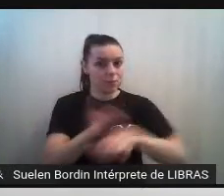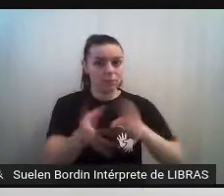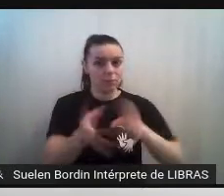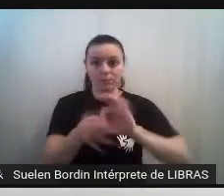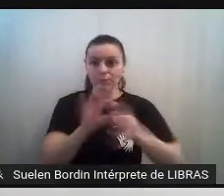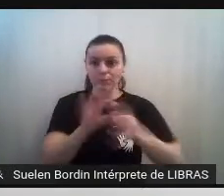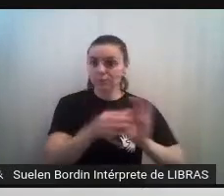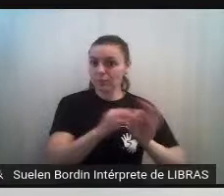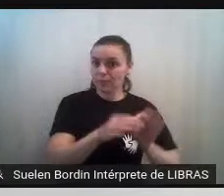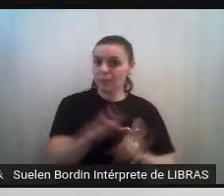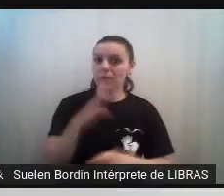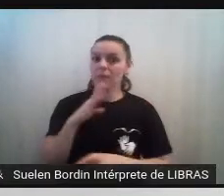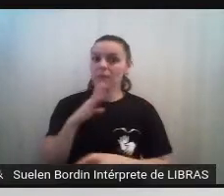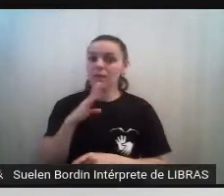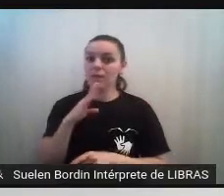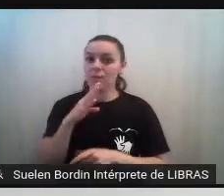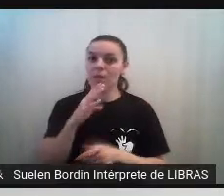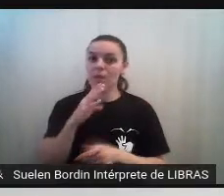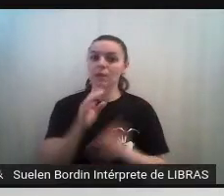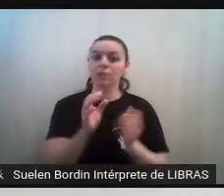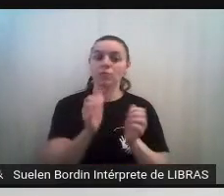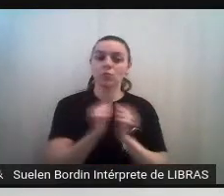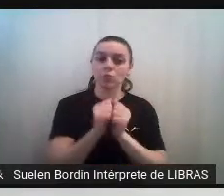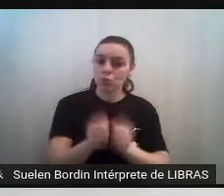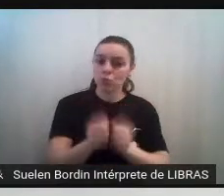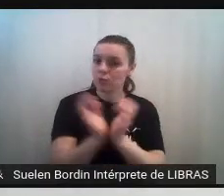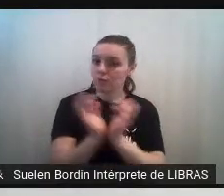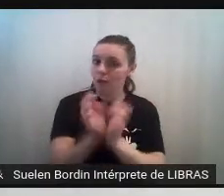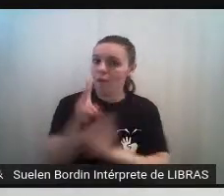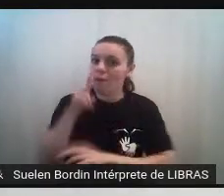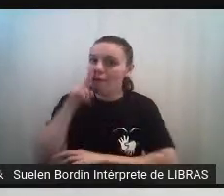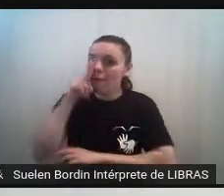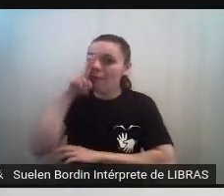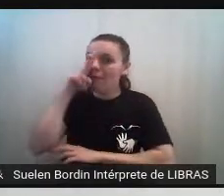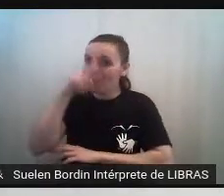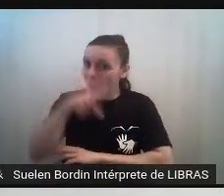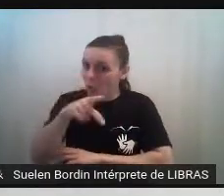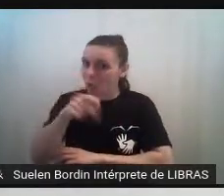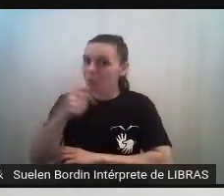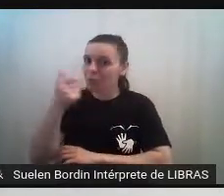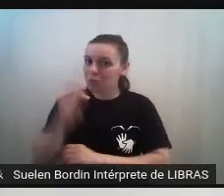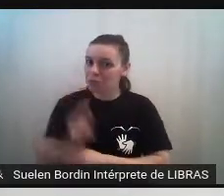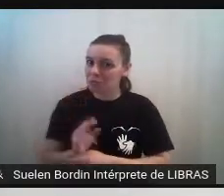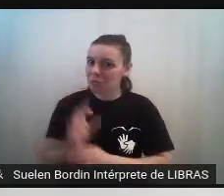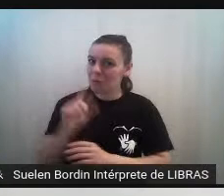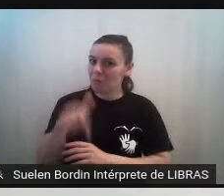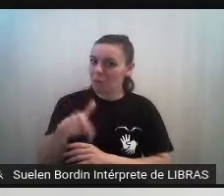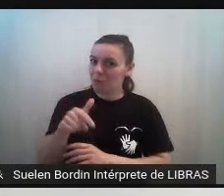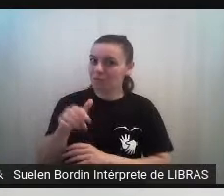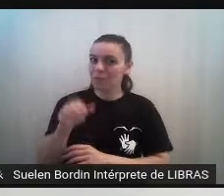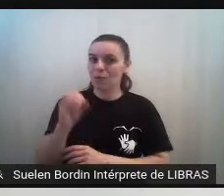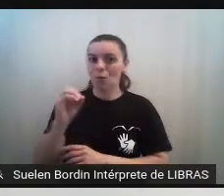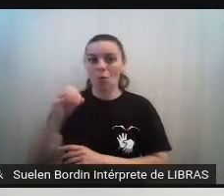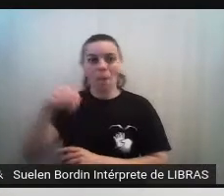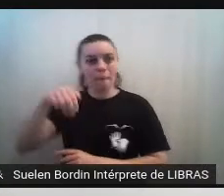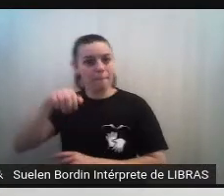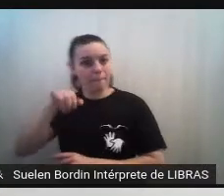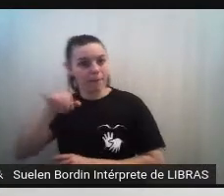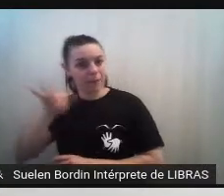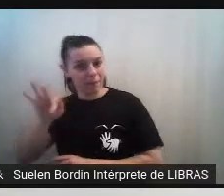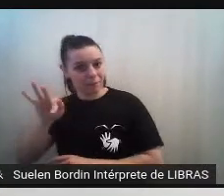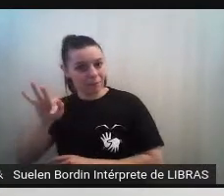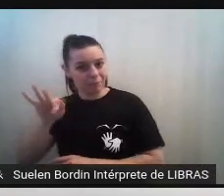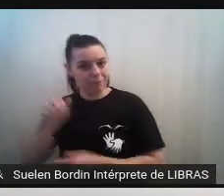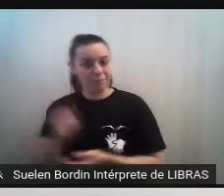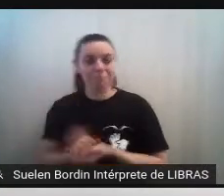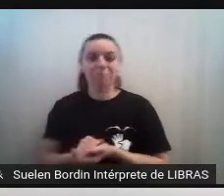colegas. Ela é uma forte candidata a participar da próxima OMIF. Bruna, você podia contar um pouco